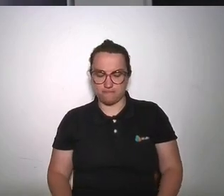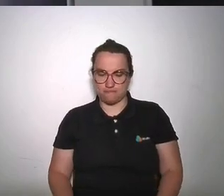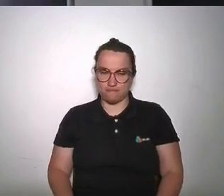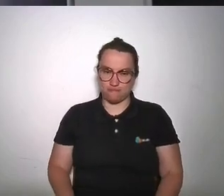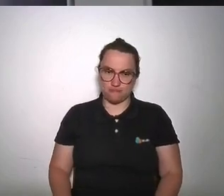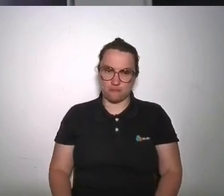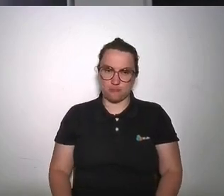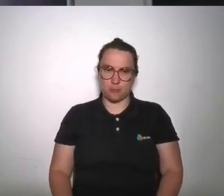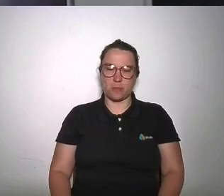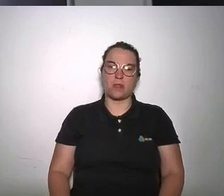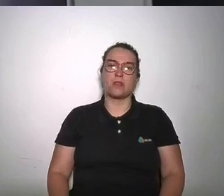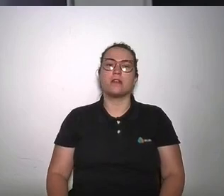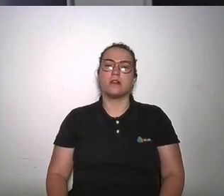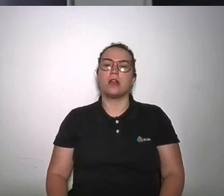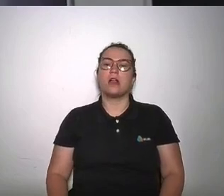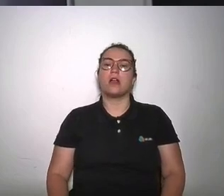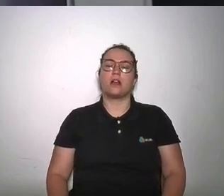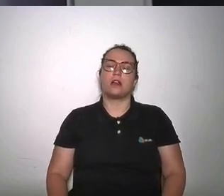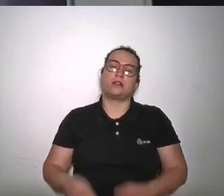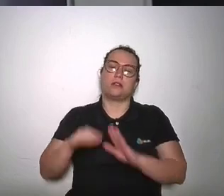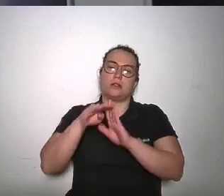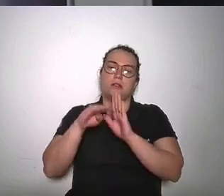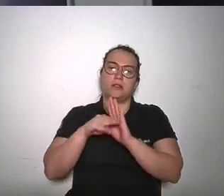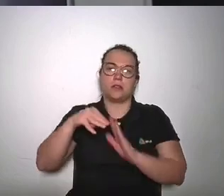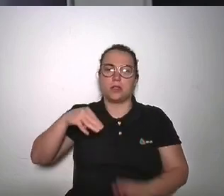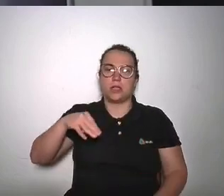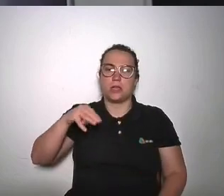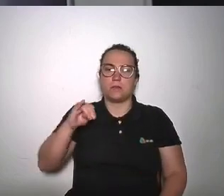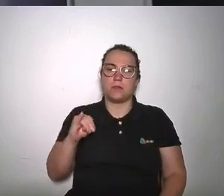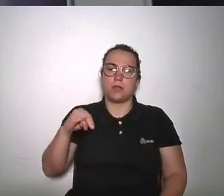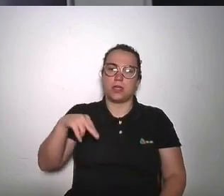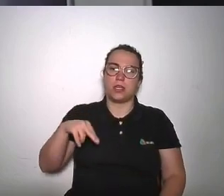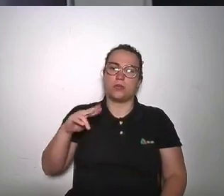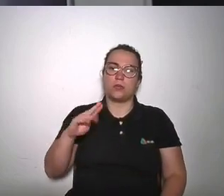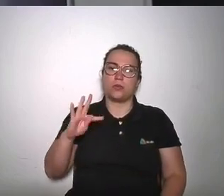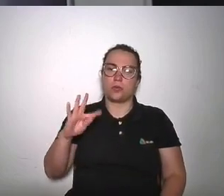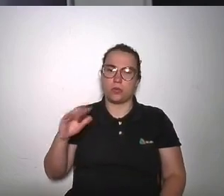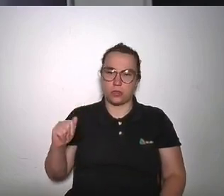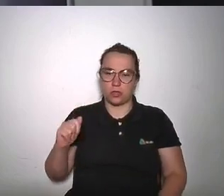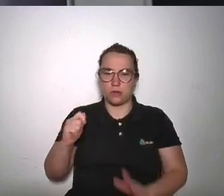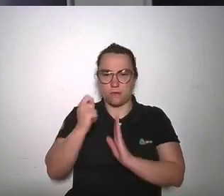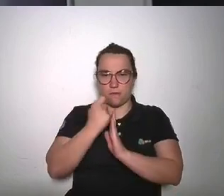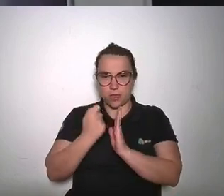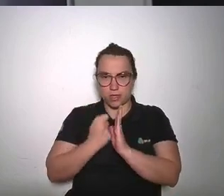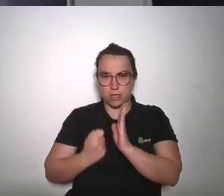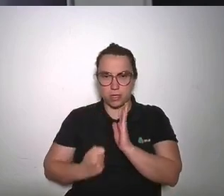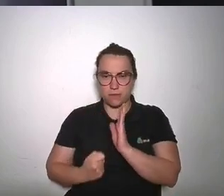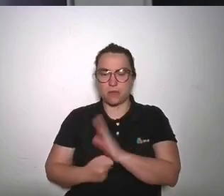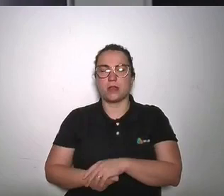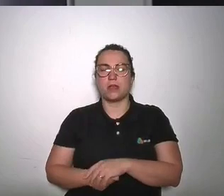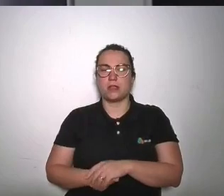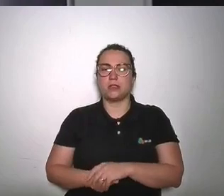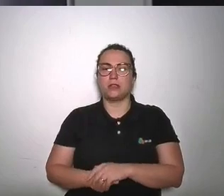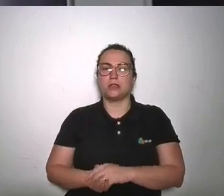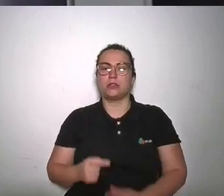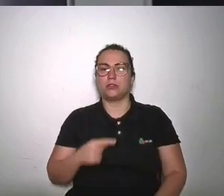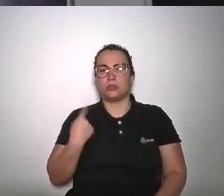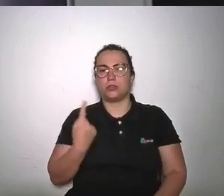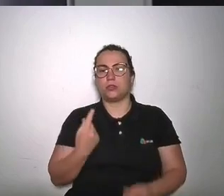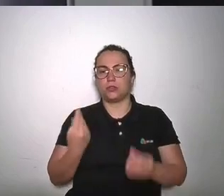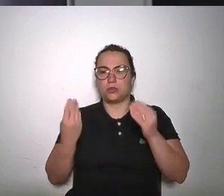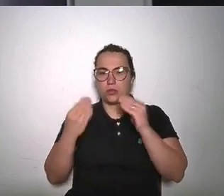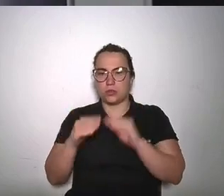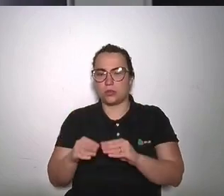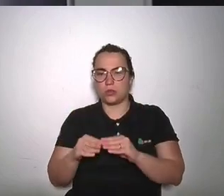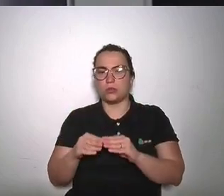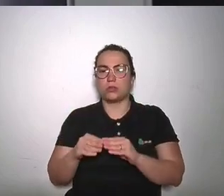A mensagem, uma minuta, ainda não, a Laíde ainda vai fazer uma revisão em cima disso, onde a gente coloca lá a